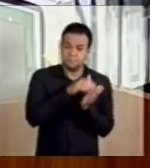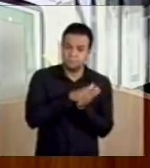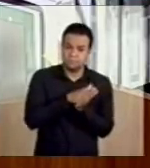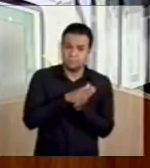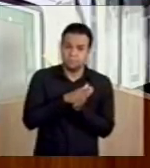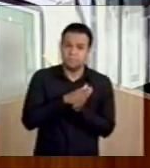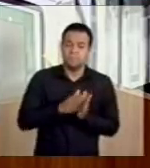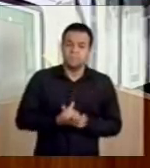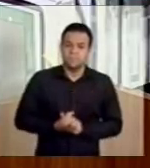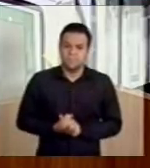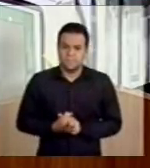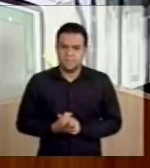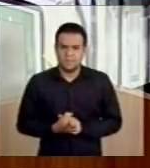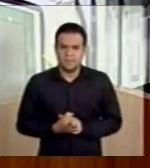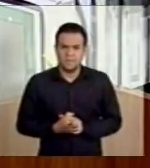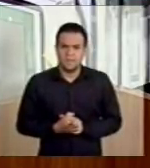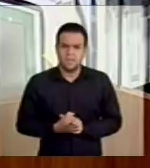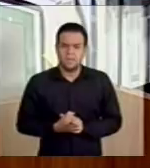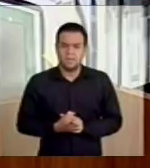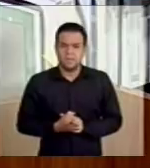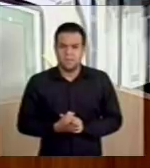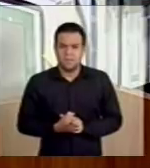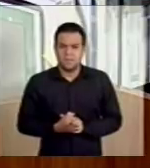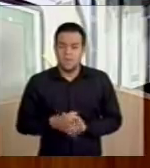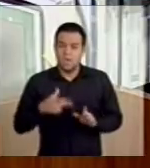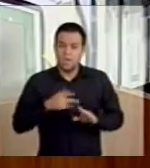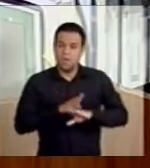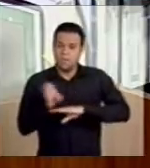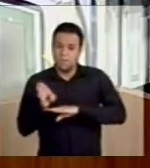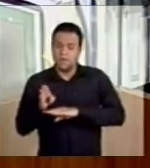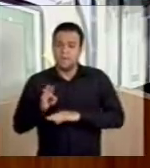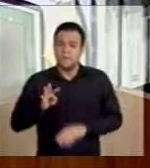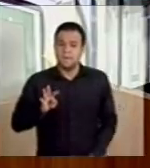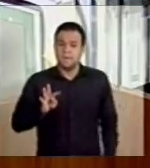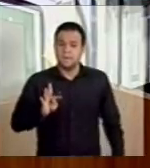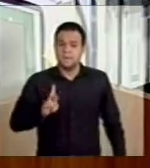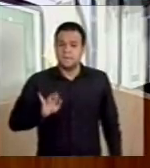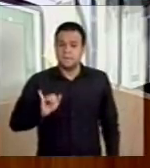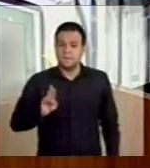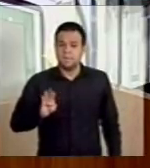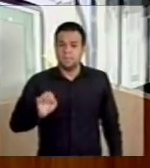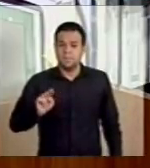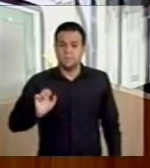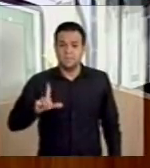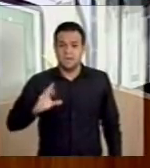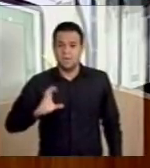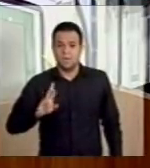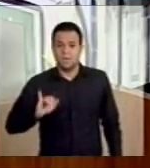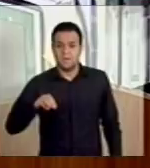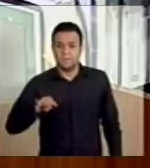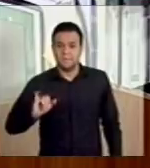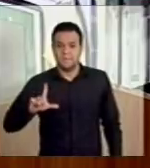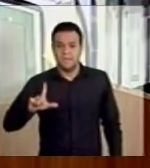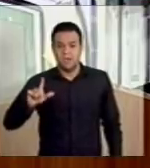extinto e egrégio e importantíssimo Tribunal de Alçada Criminal do Estado de São Paulo, de